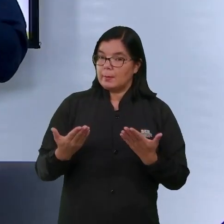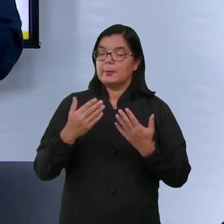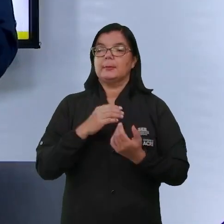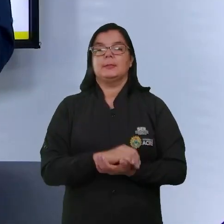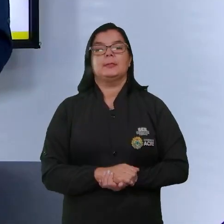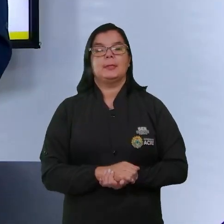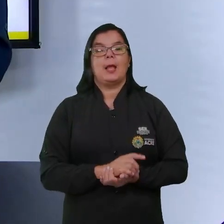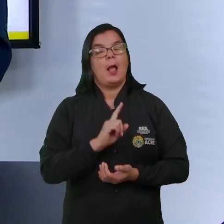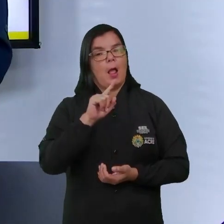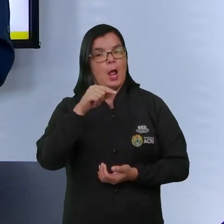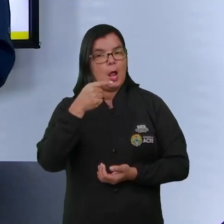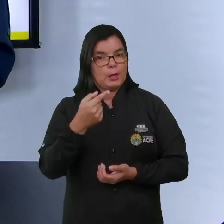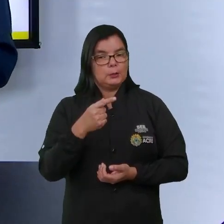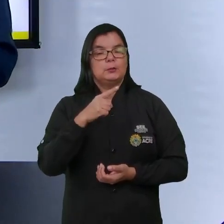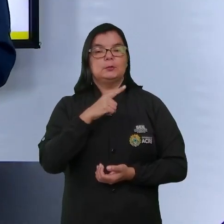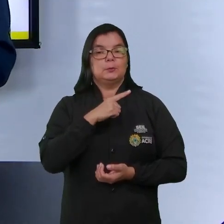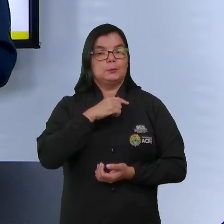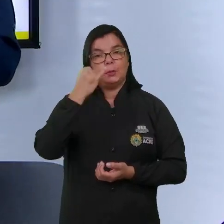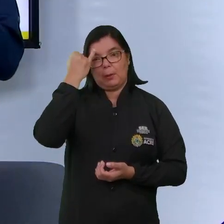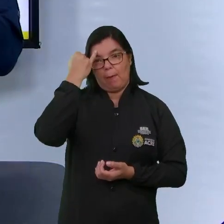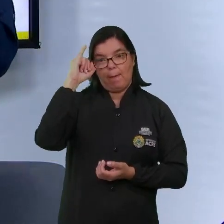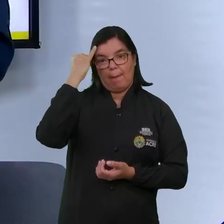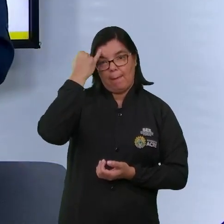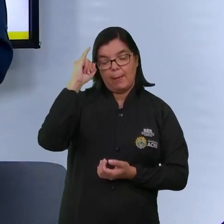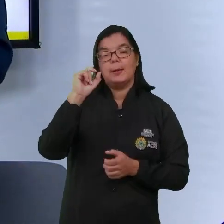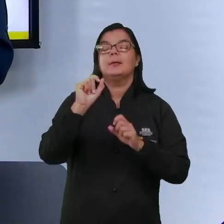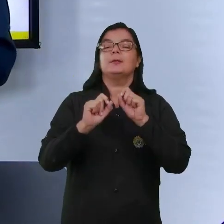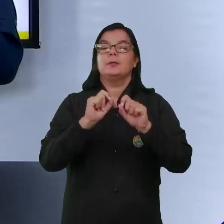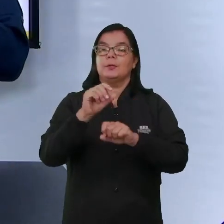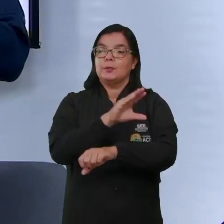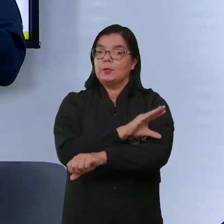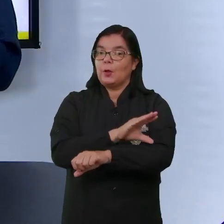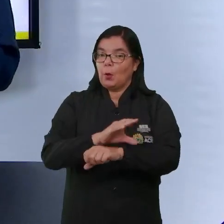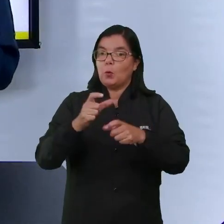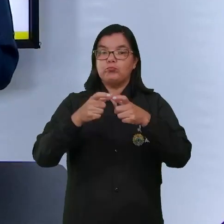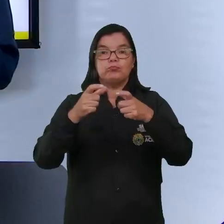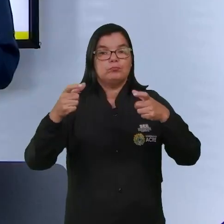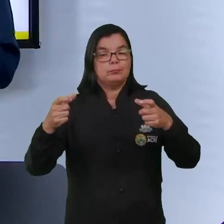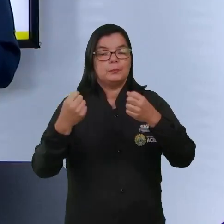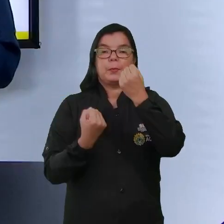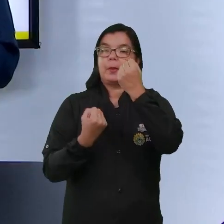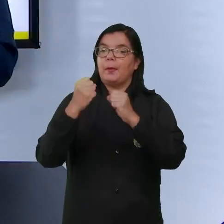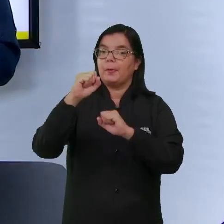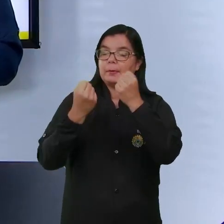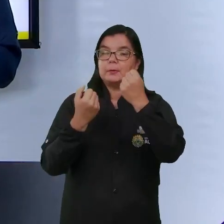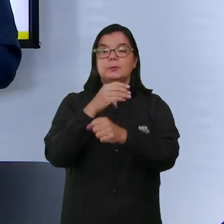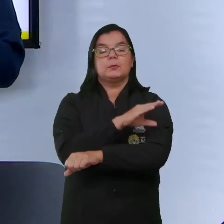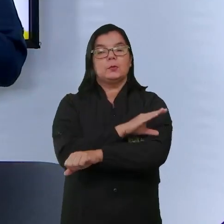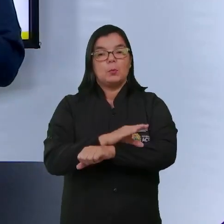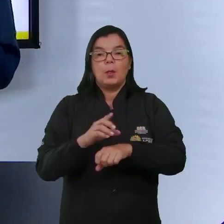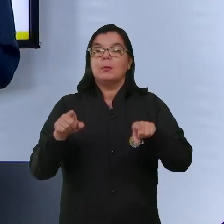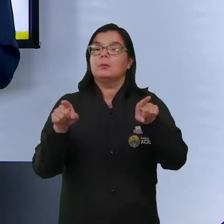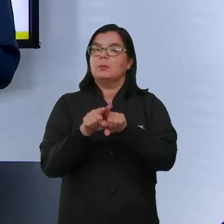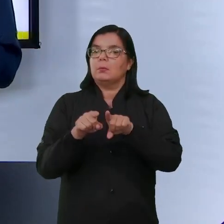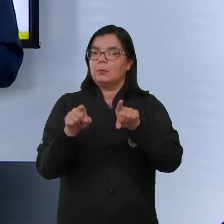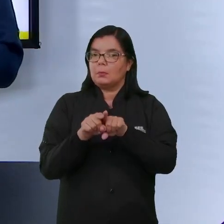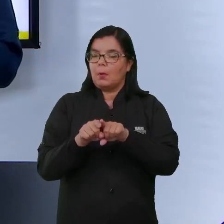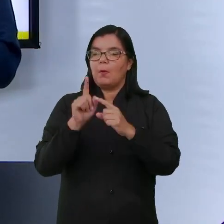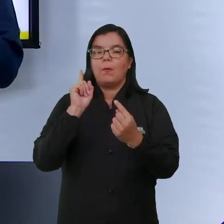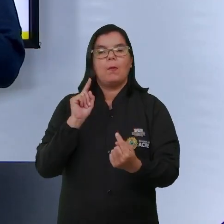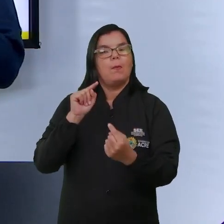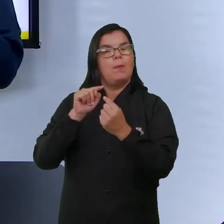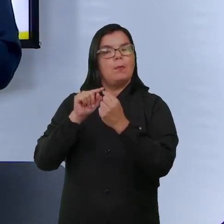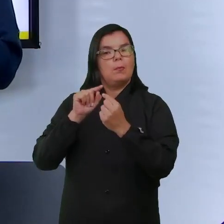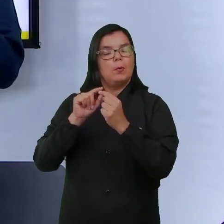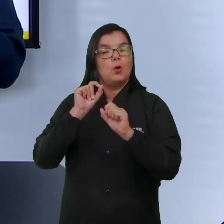disso, além do aspecto ideológico, a cultura de massa e a indústria cultural, elas também têm como